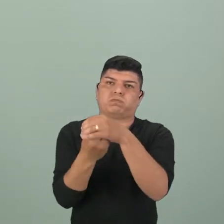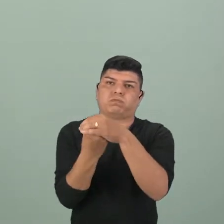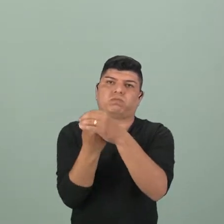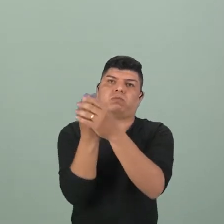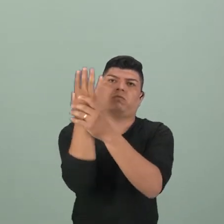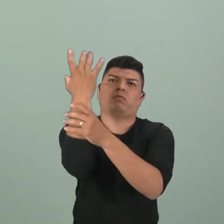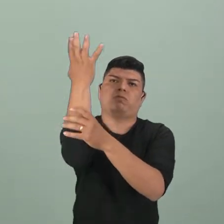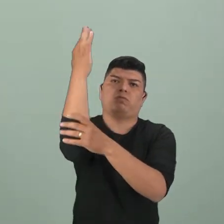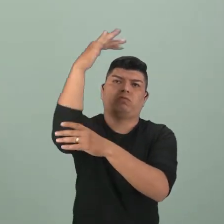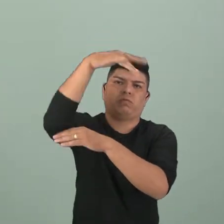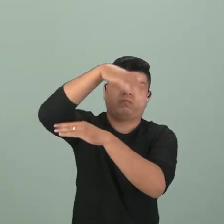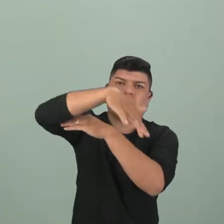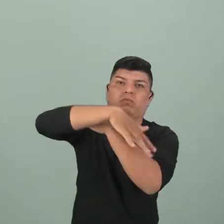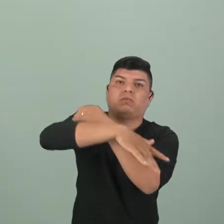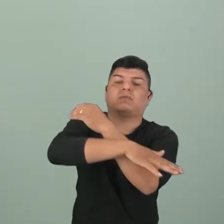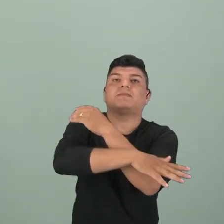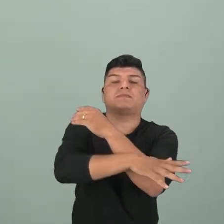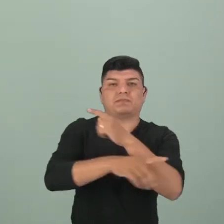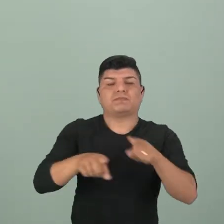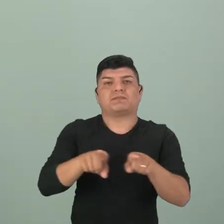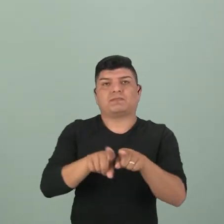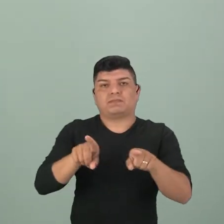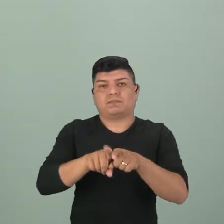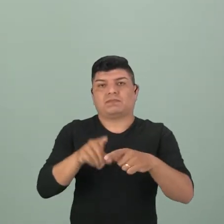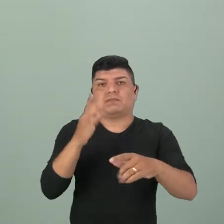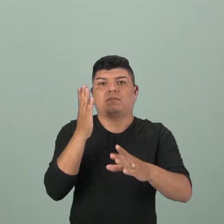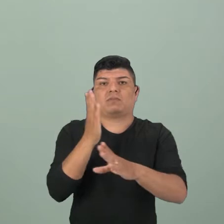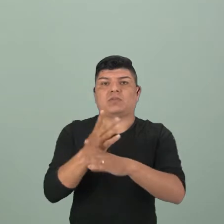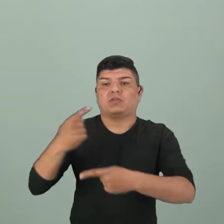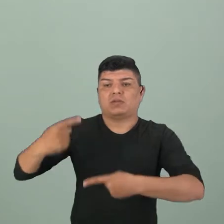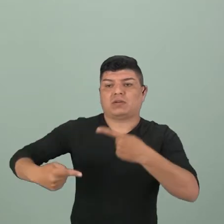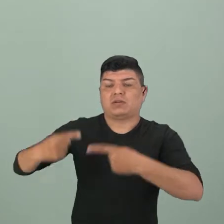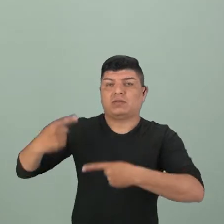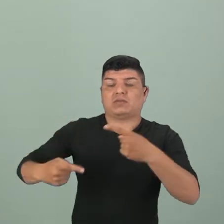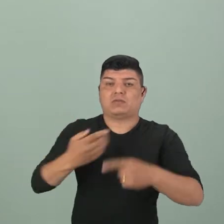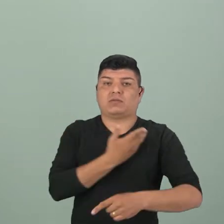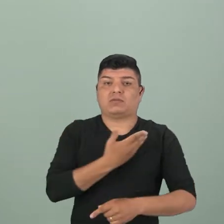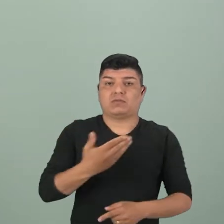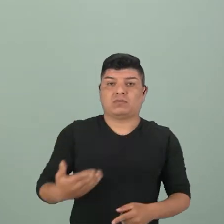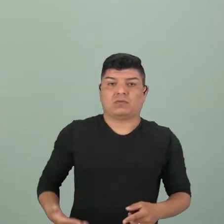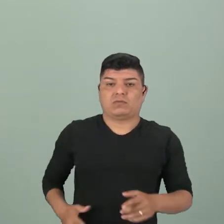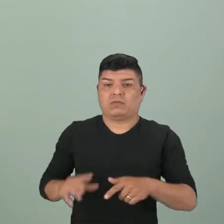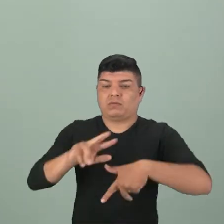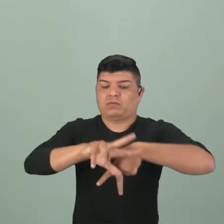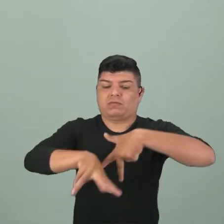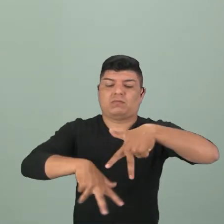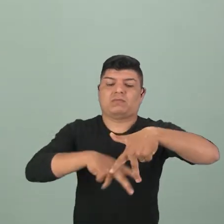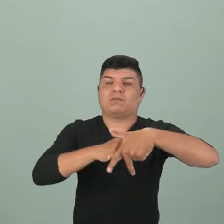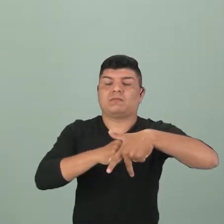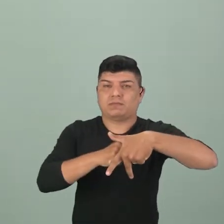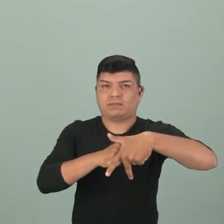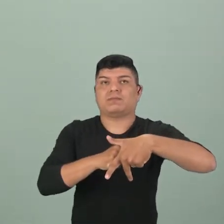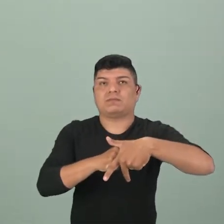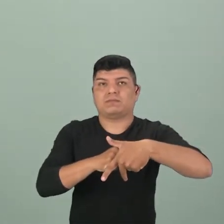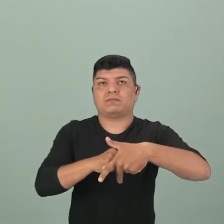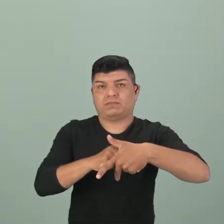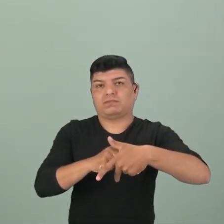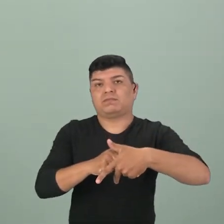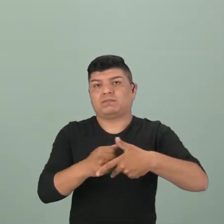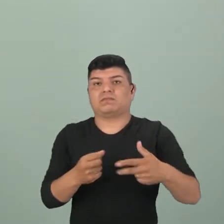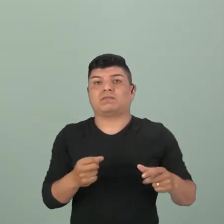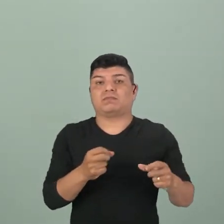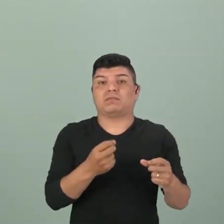lugar por conta disso. Ele pode migrar por questões políticas, governos corruptos, né, desvio de verbas, aumento da